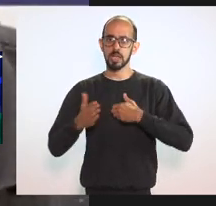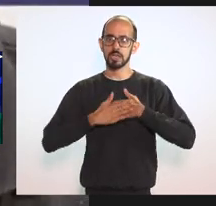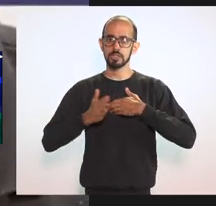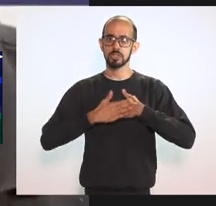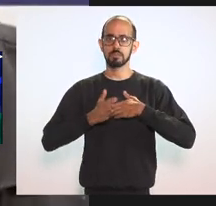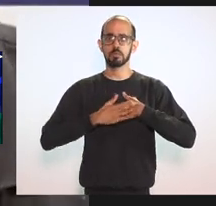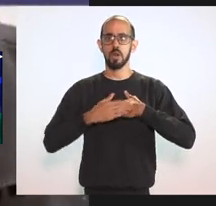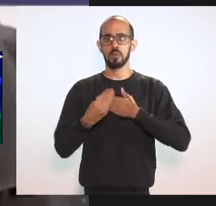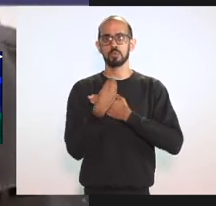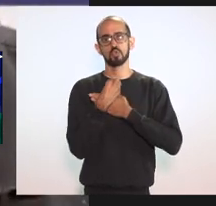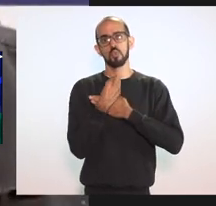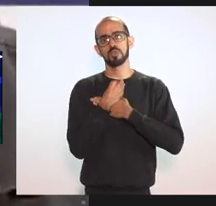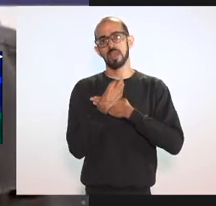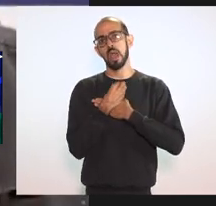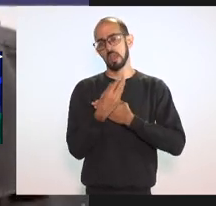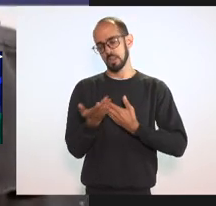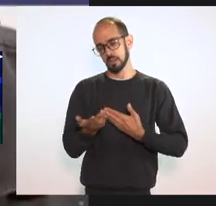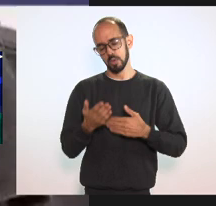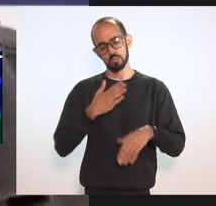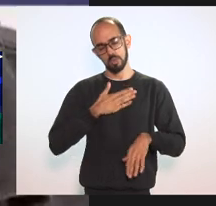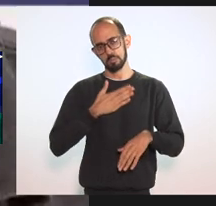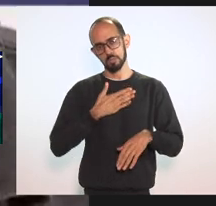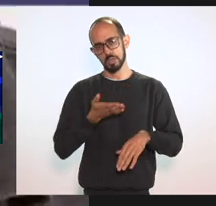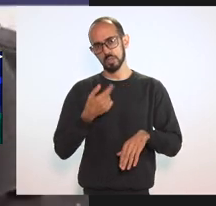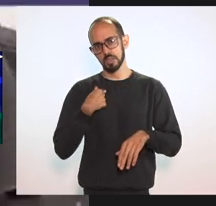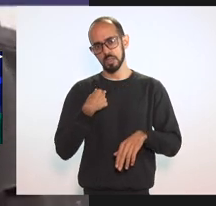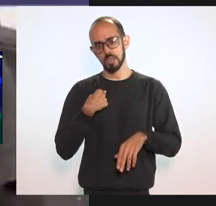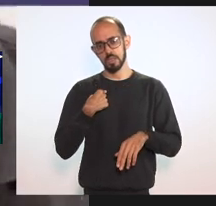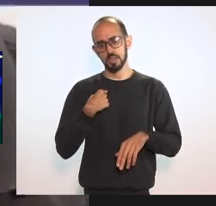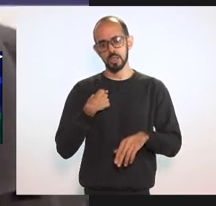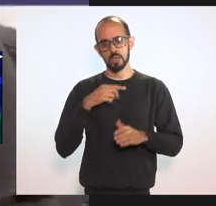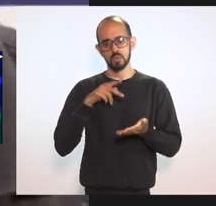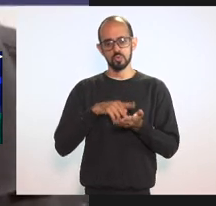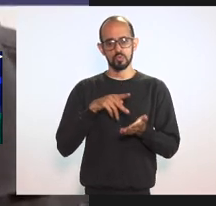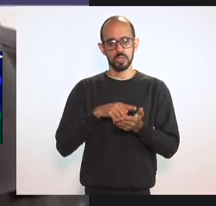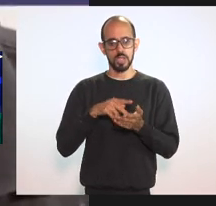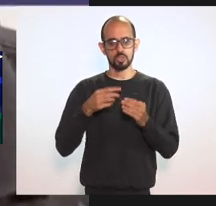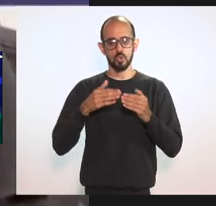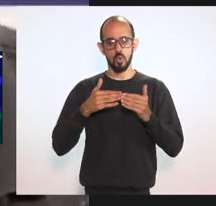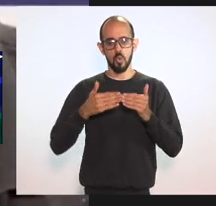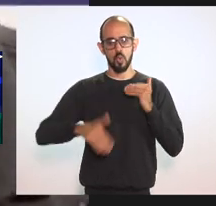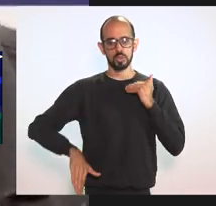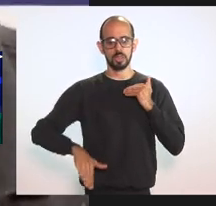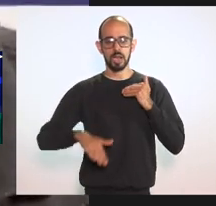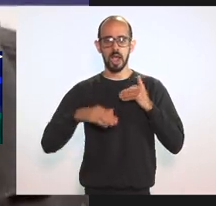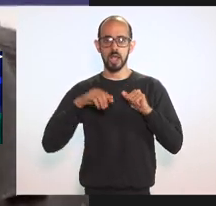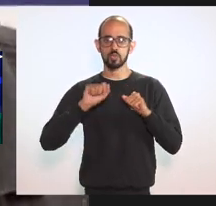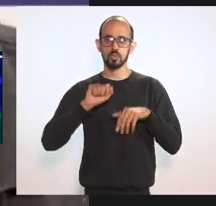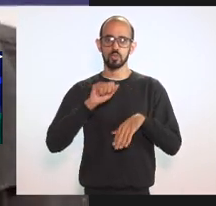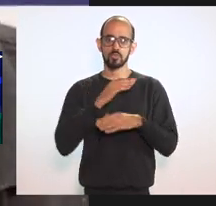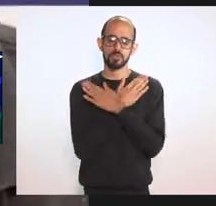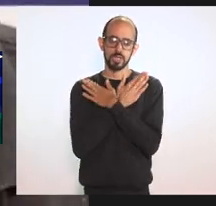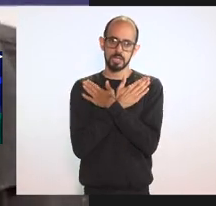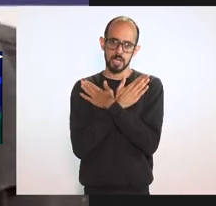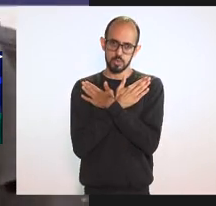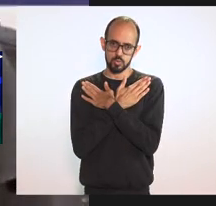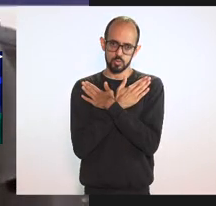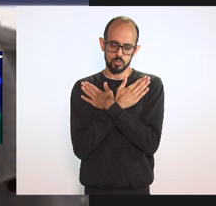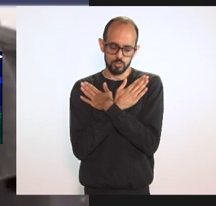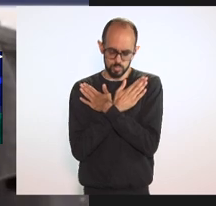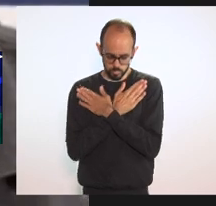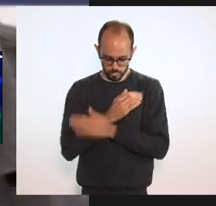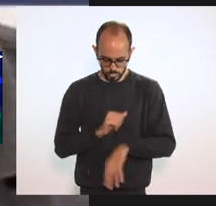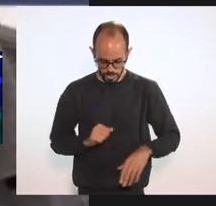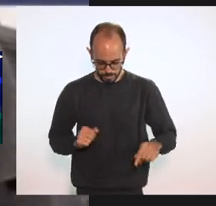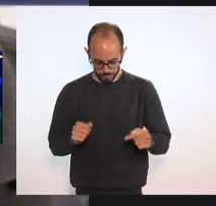próprio né então eu sou de determinar mente contrário ao o feriadão eu acho que a gente